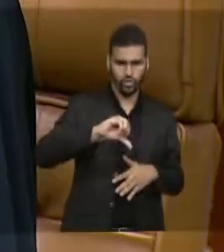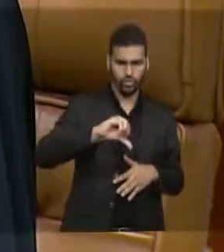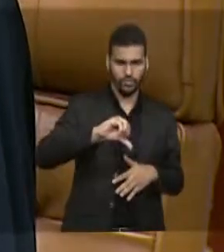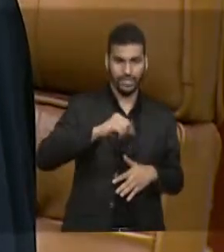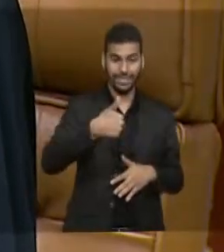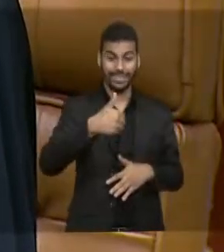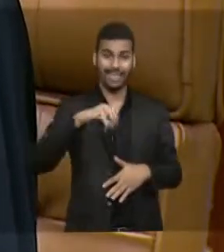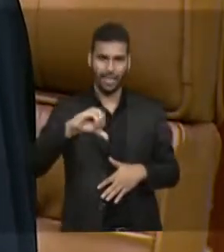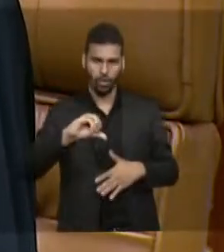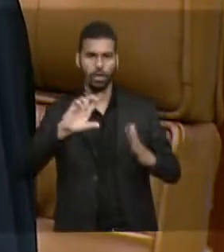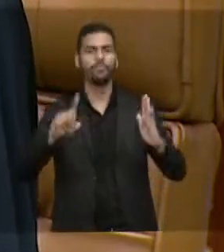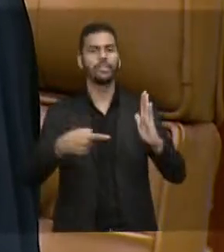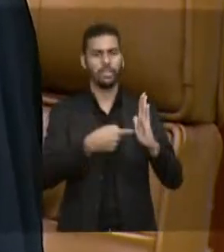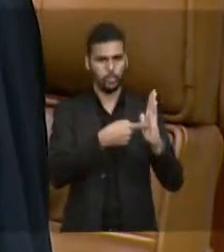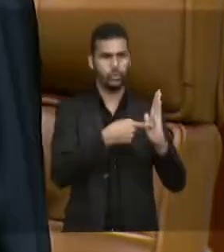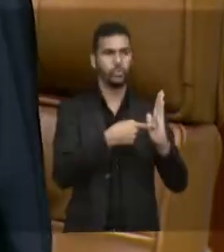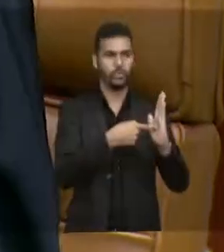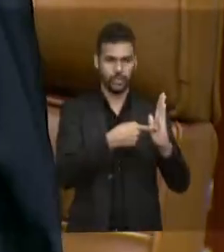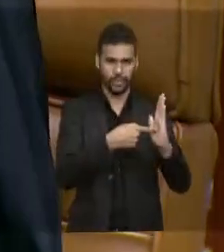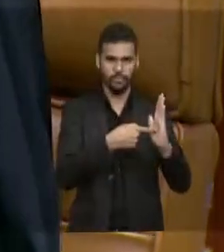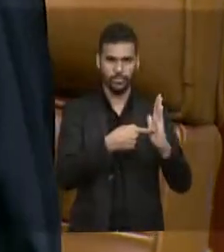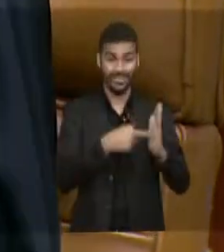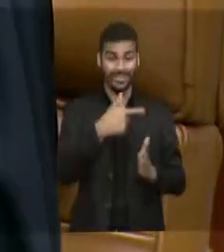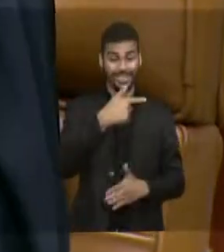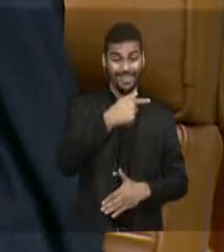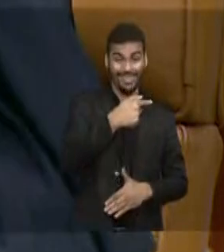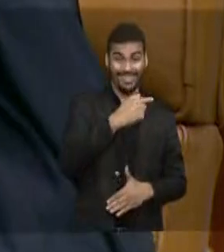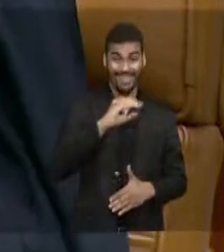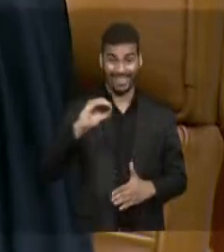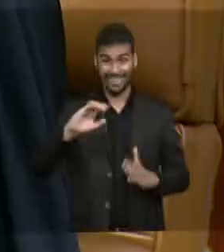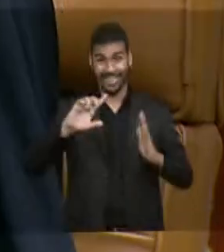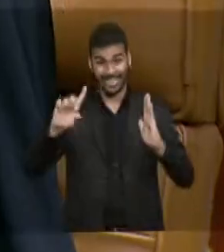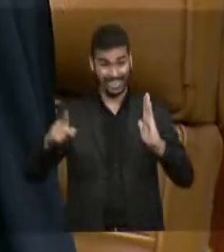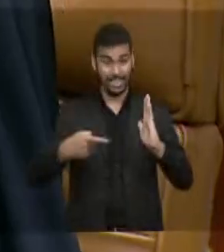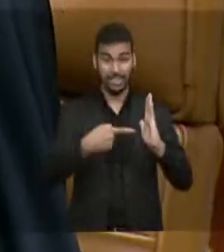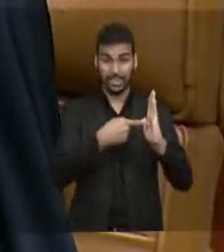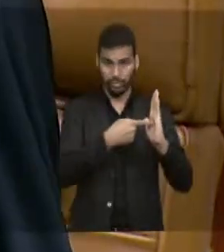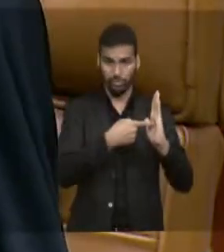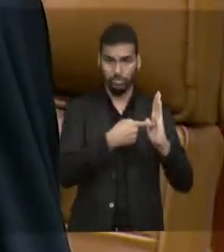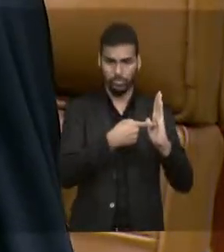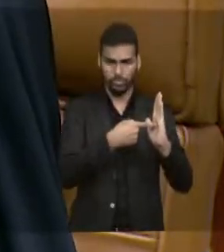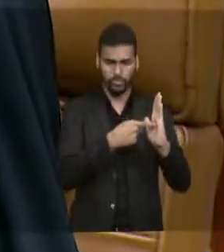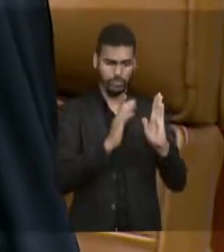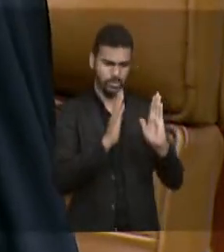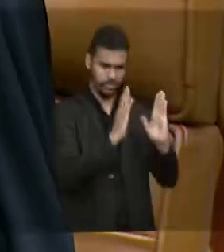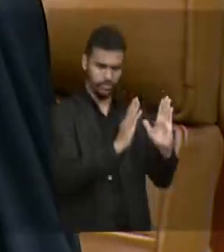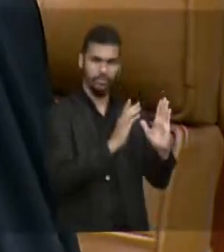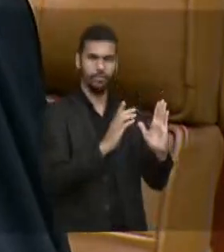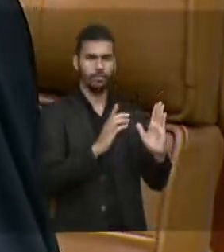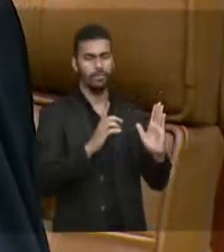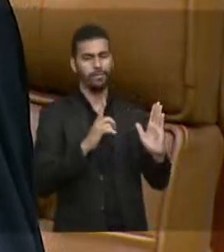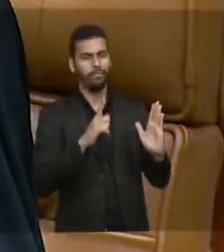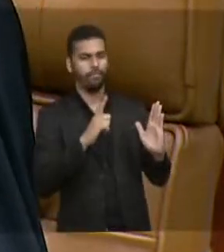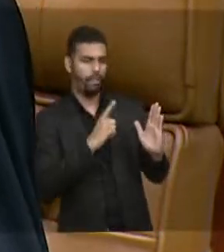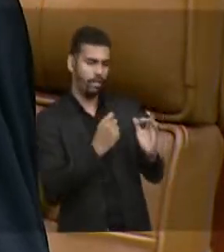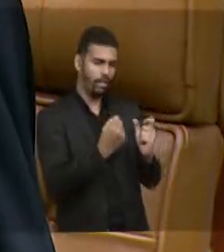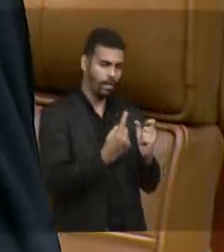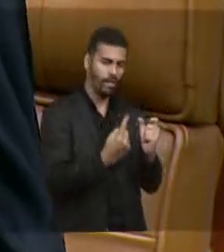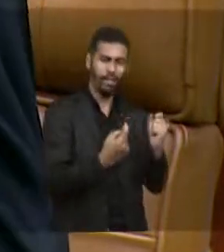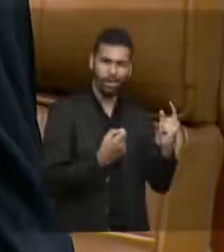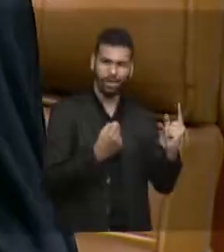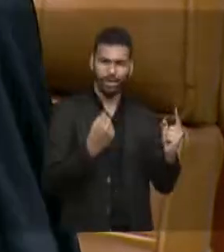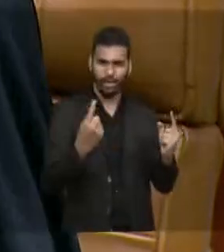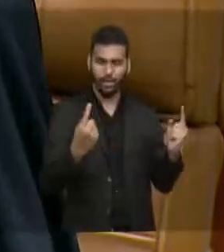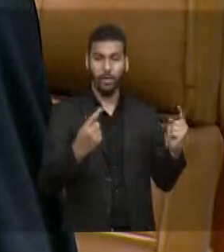denúncias 700 denúncias e aqui exatamente salvo exceções também é o